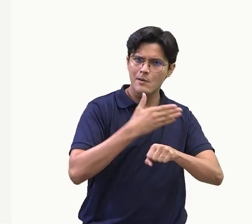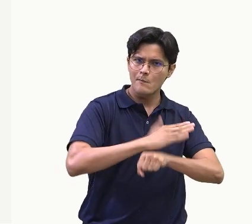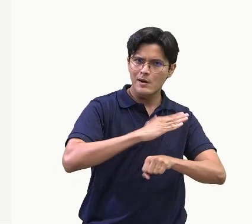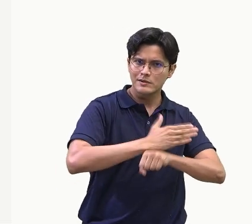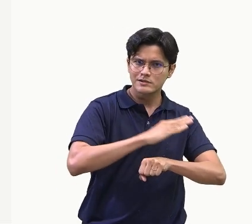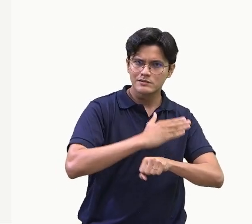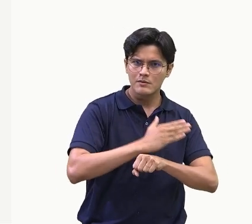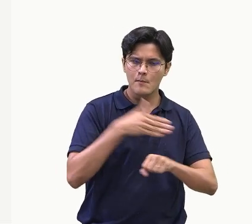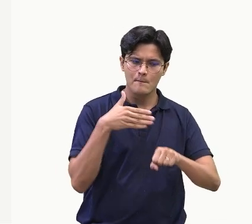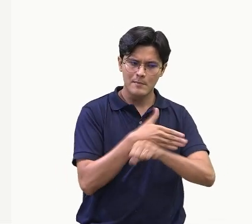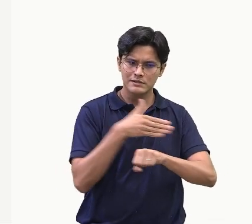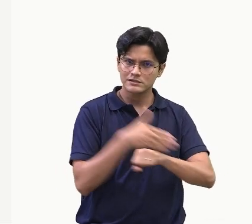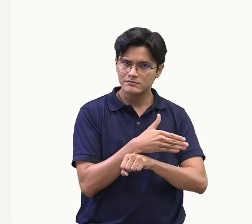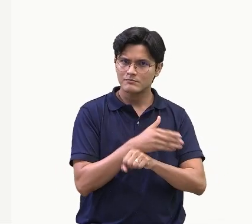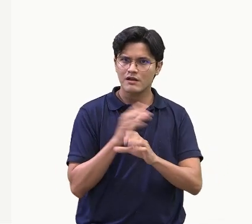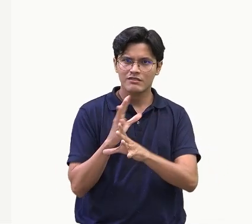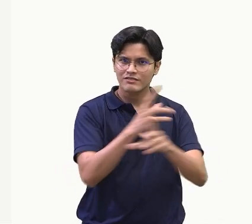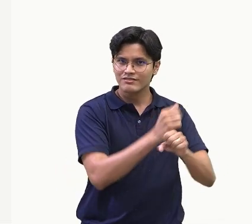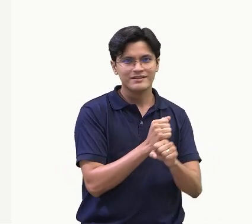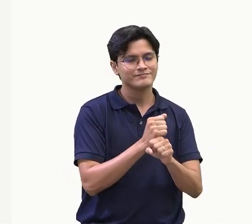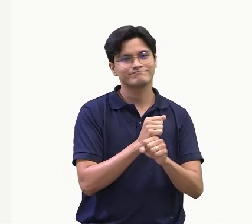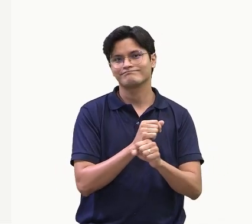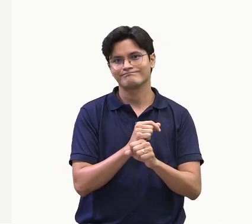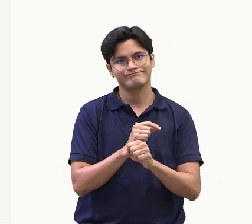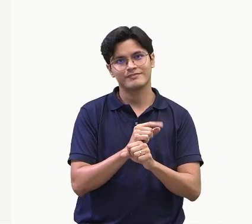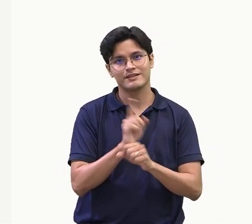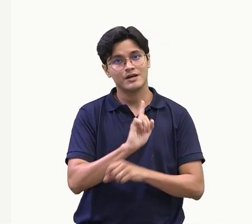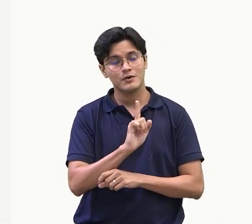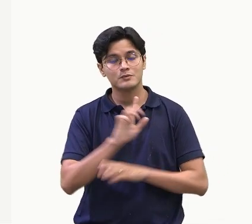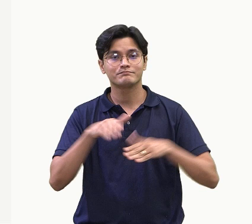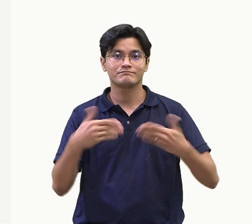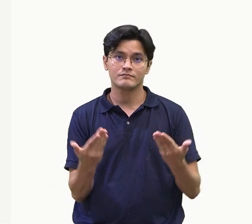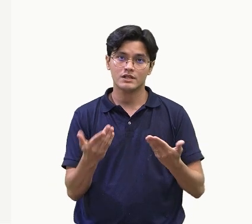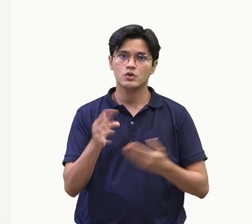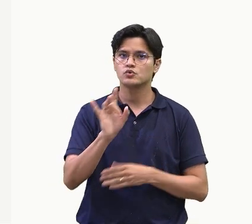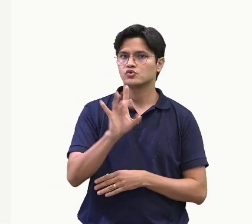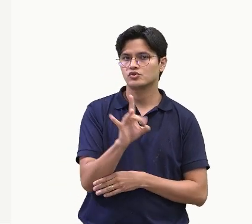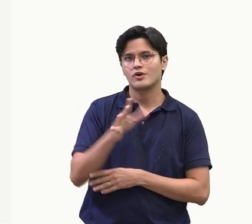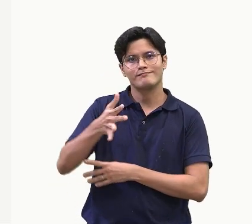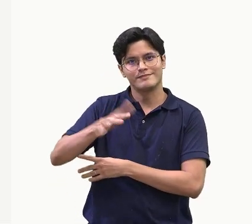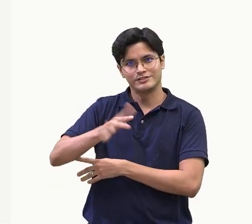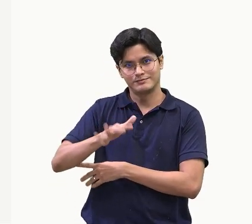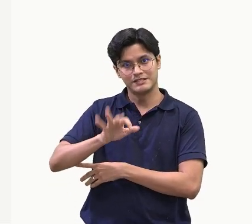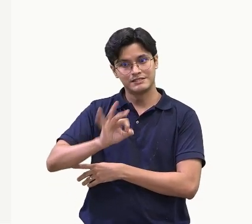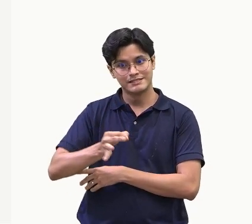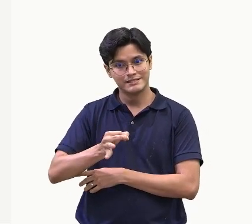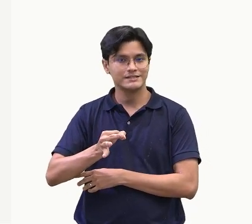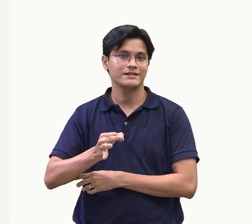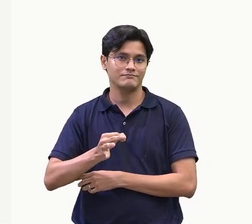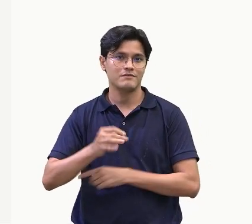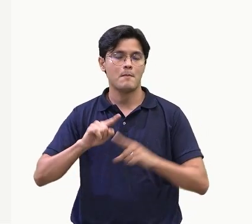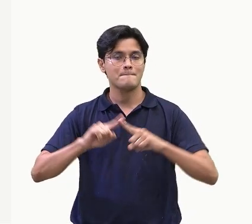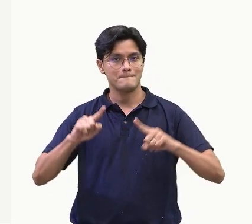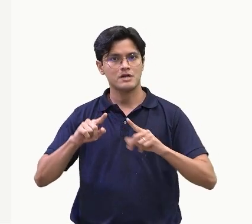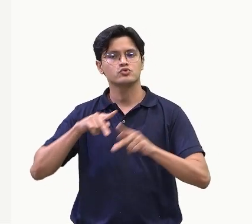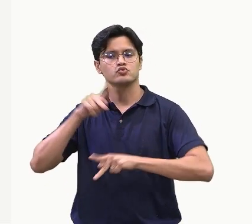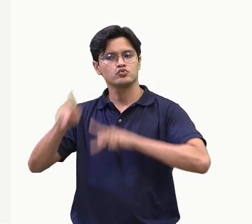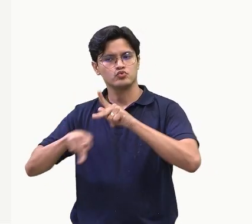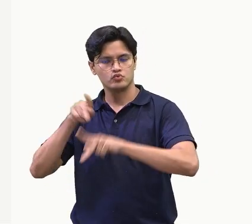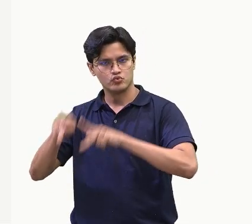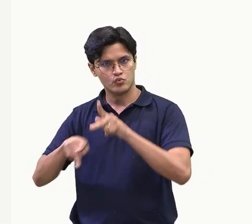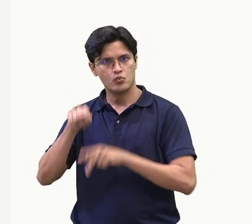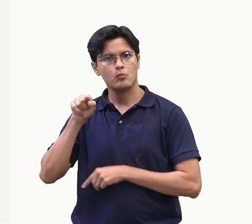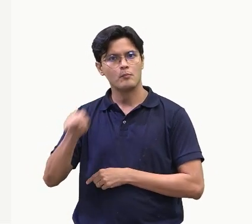foi uma estimativa que existia nesse período, 105 mil Mapuche, enquanto o povo mesmo dizia que eles,